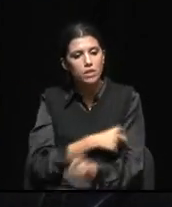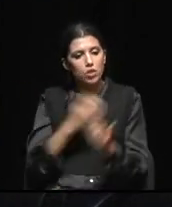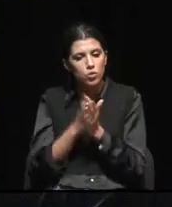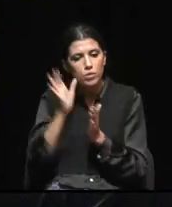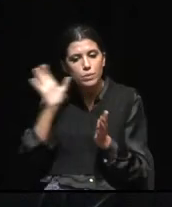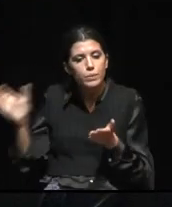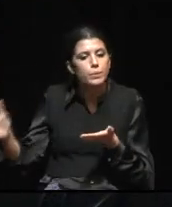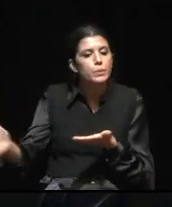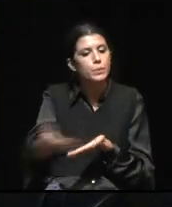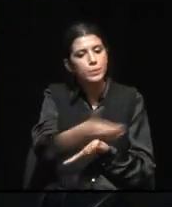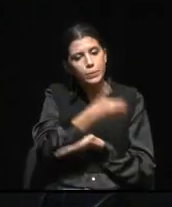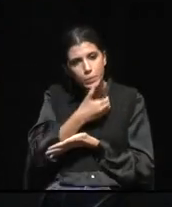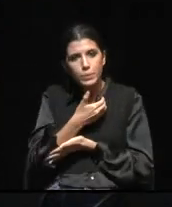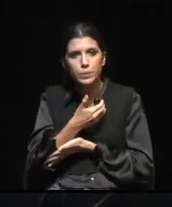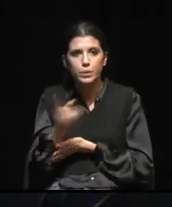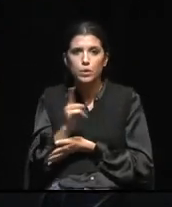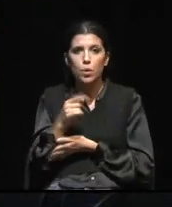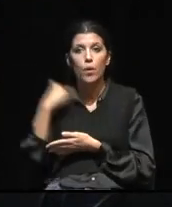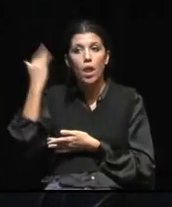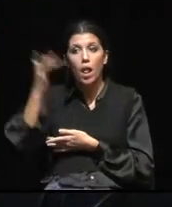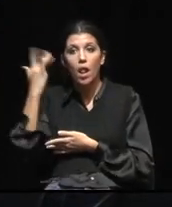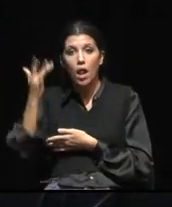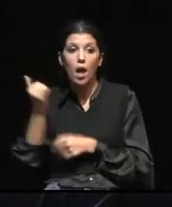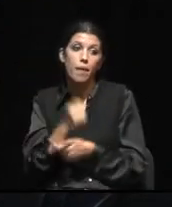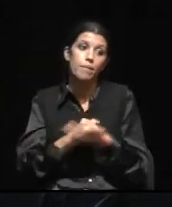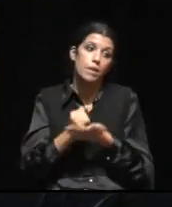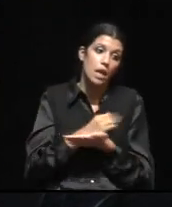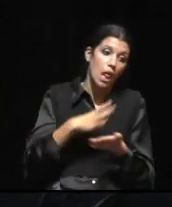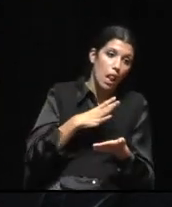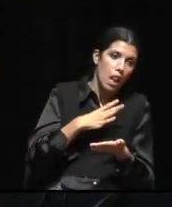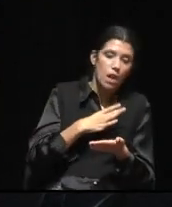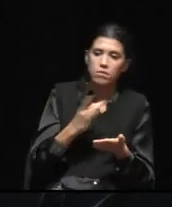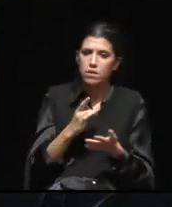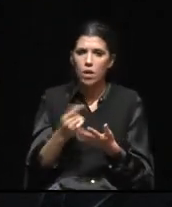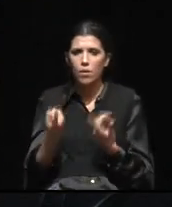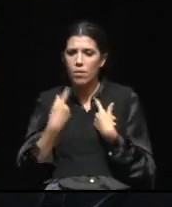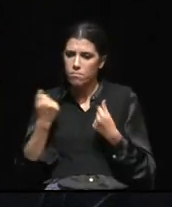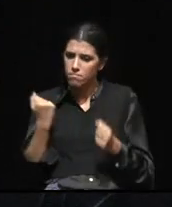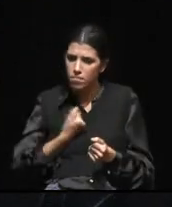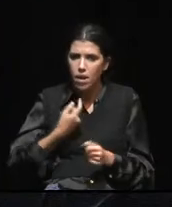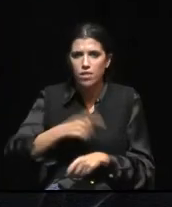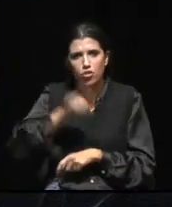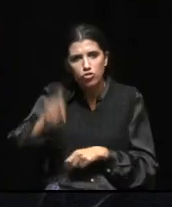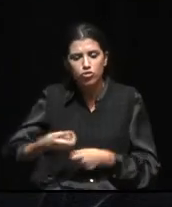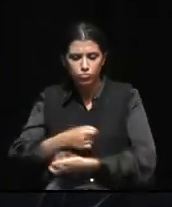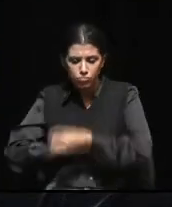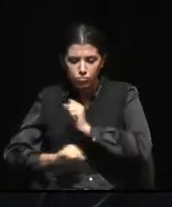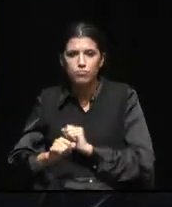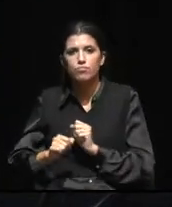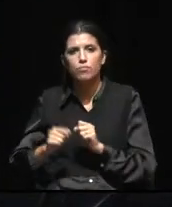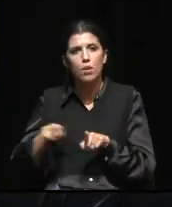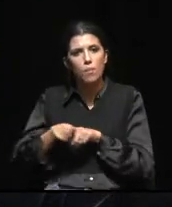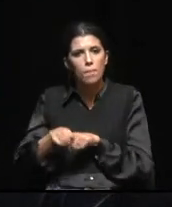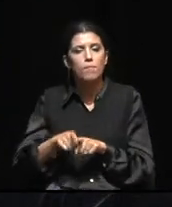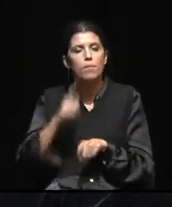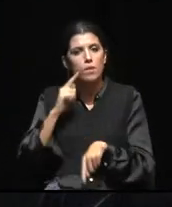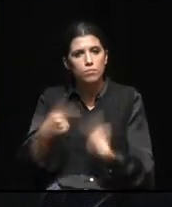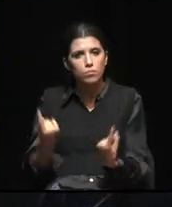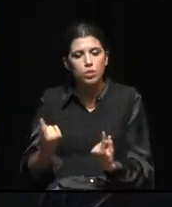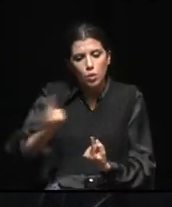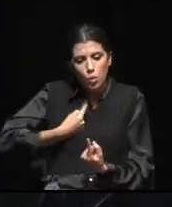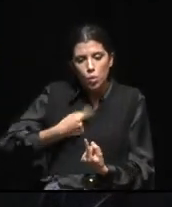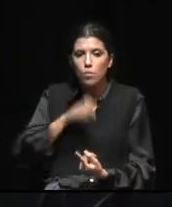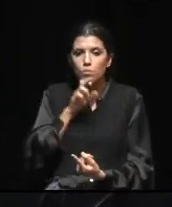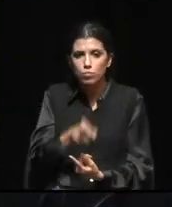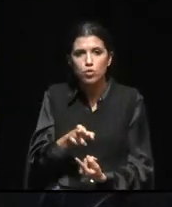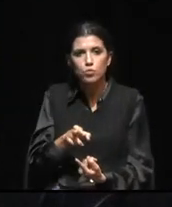dos Estudantes que não aceite a teologia do mercado para resolver os problemas e aceita finalmente o seu papel de fazer política pública para responder o